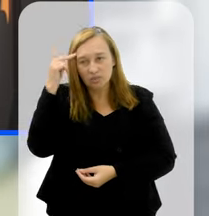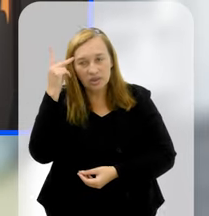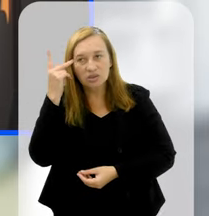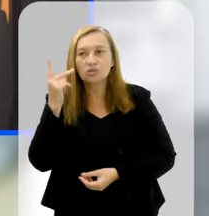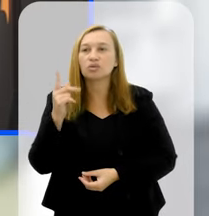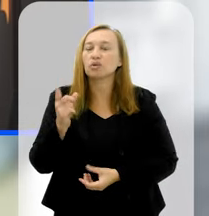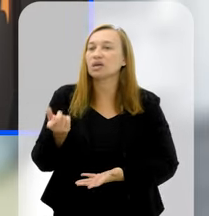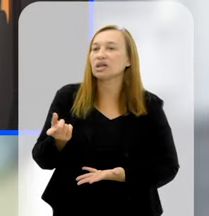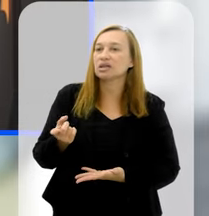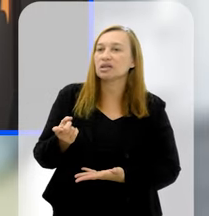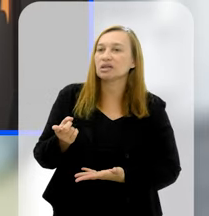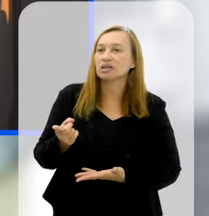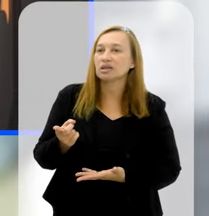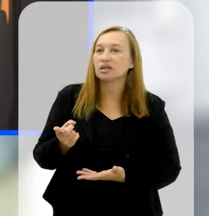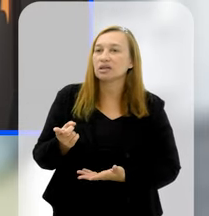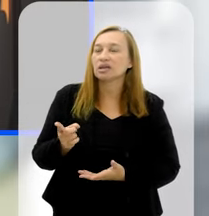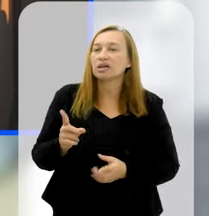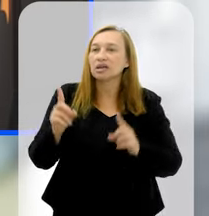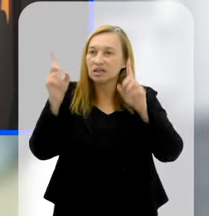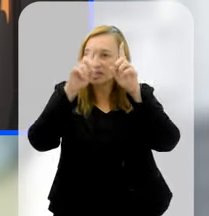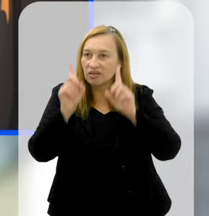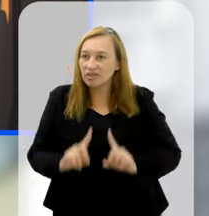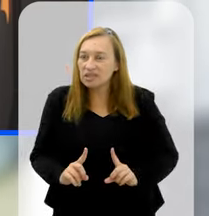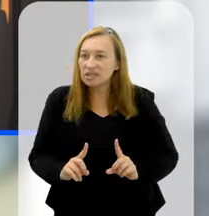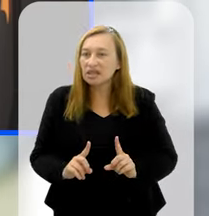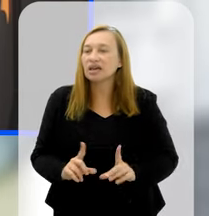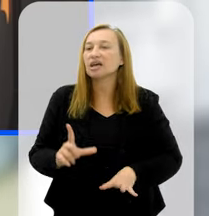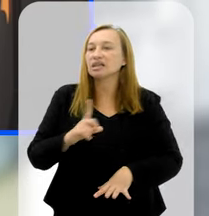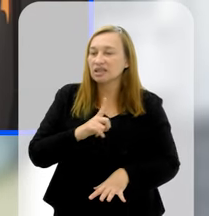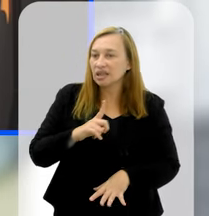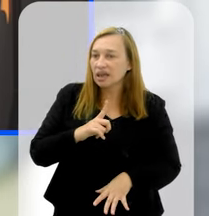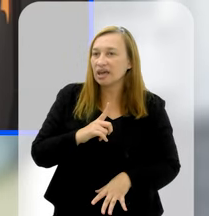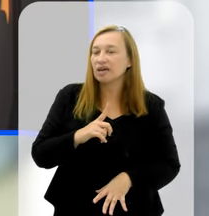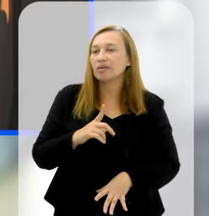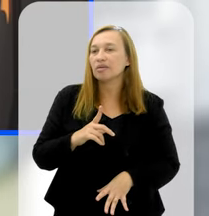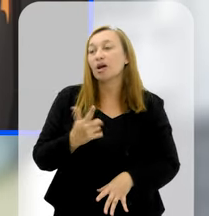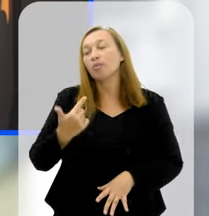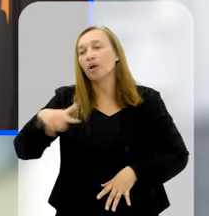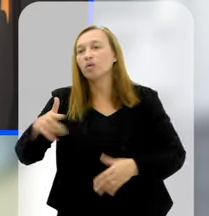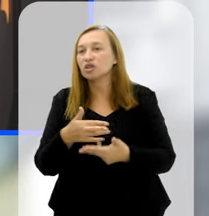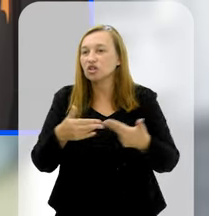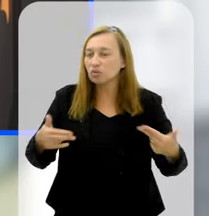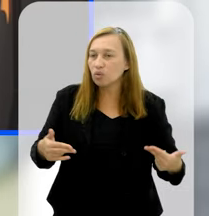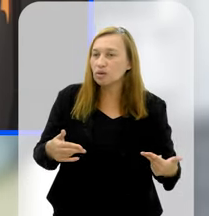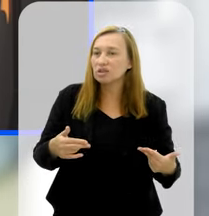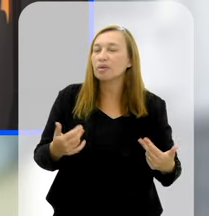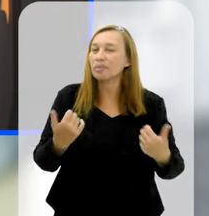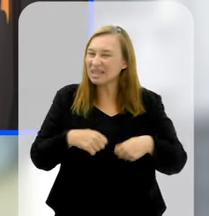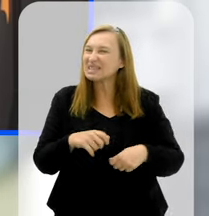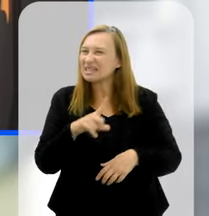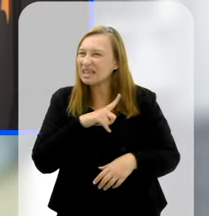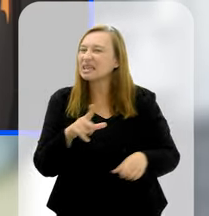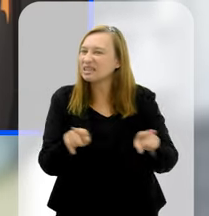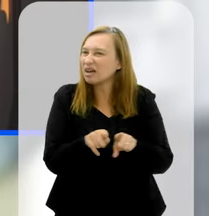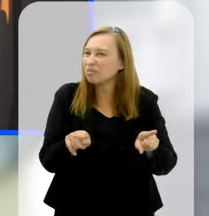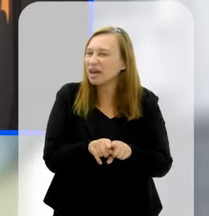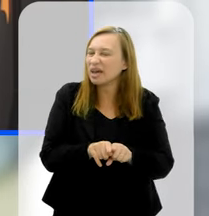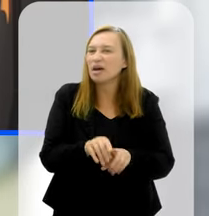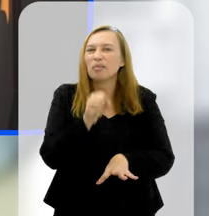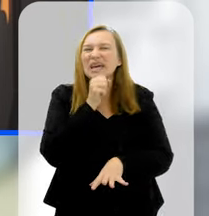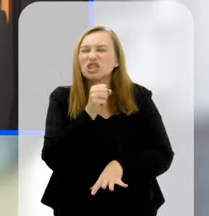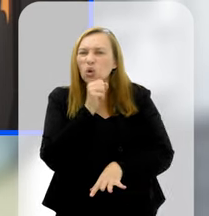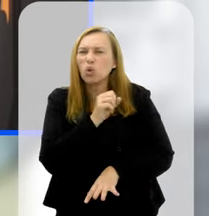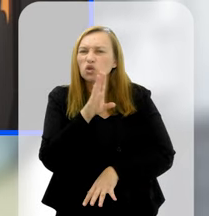para as pessoas portadoras de necessidades especiais, tem cotas também para outras coisas. A gente deveria ter também